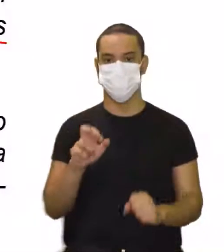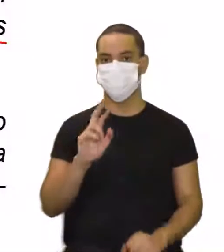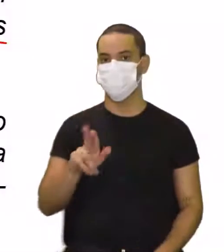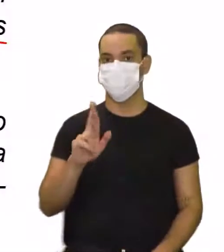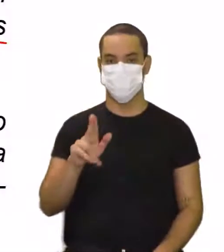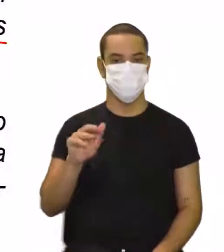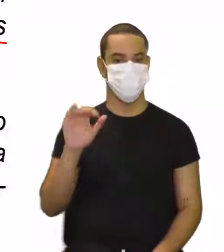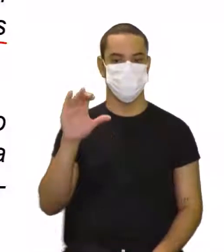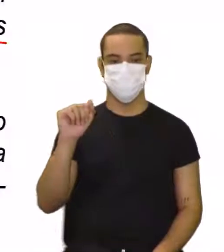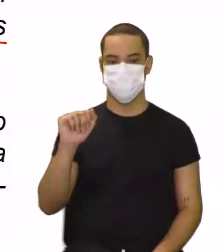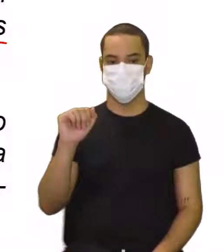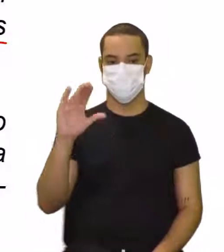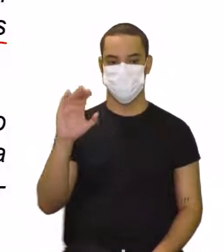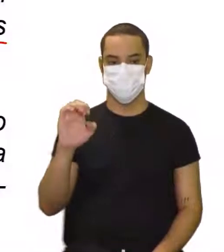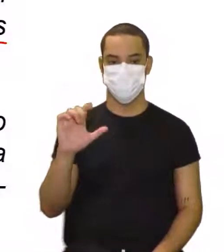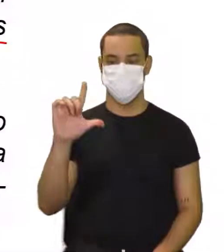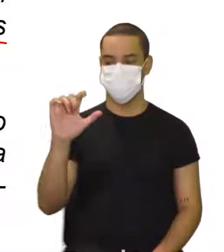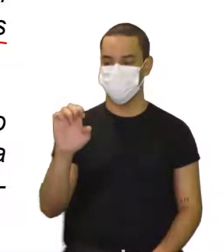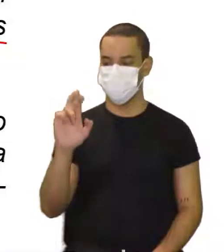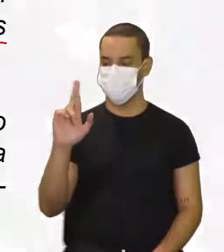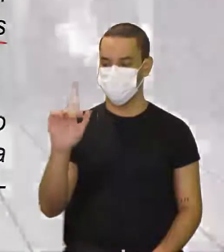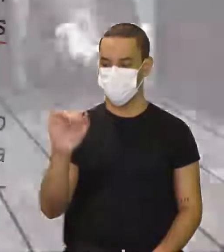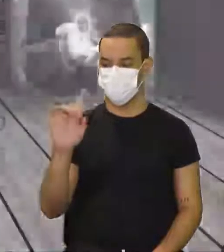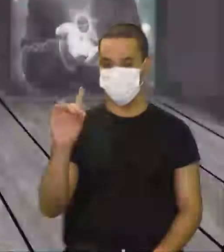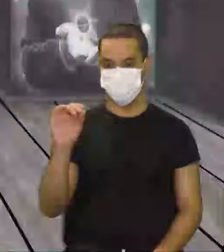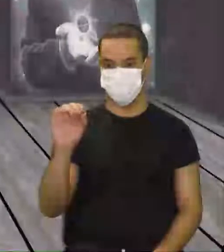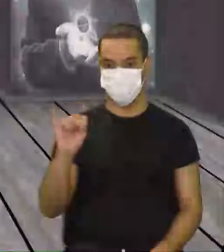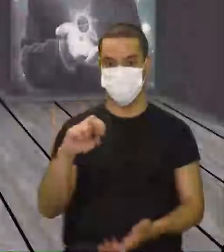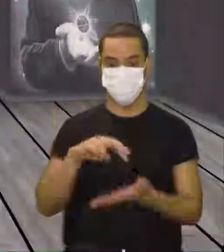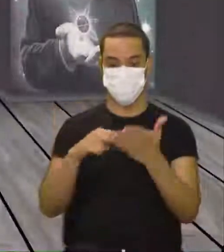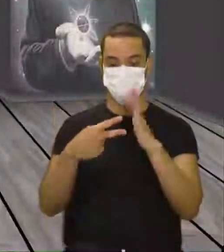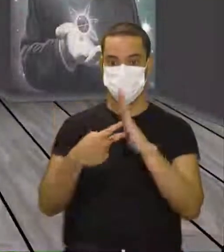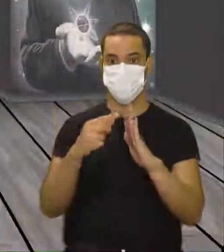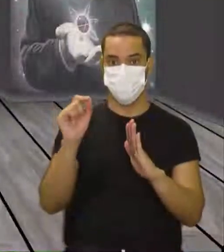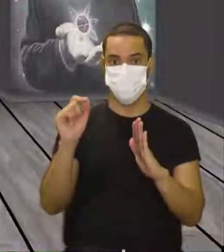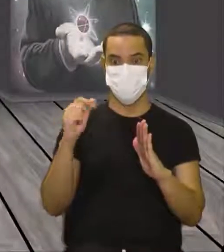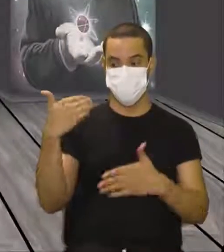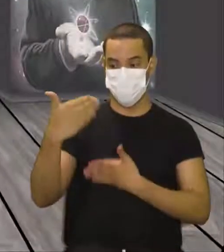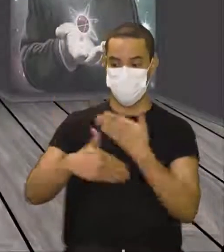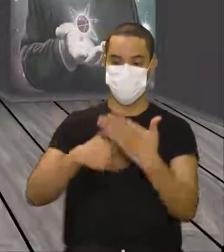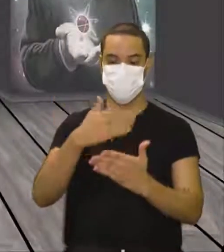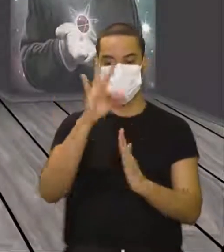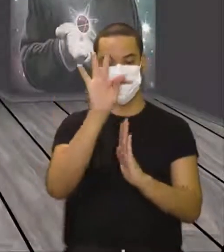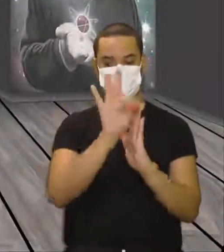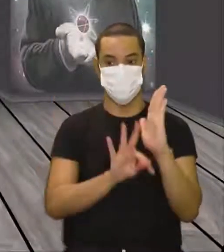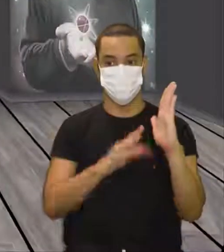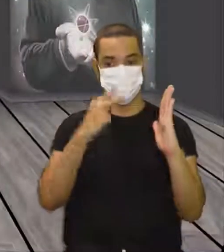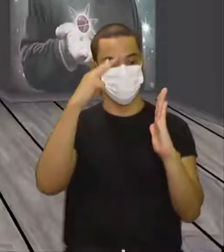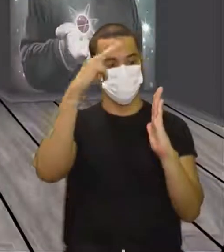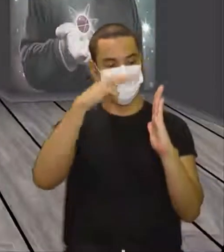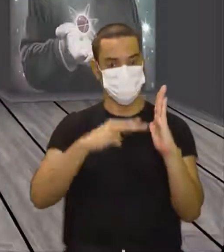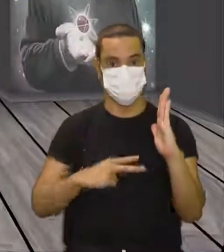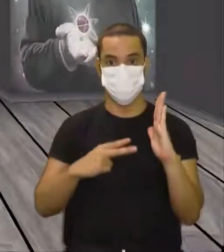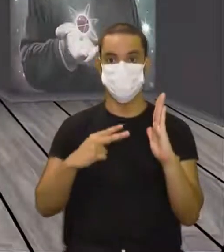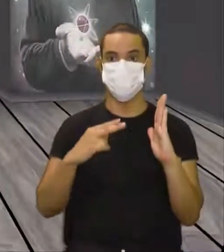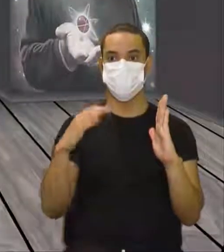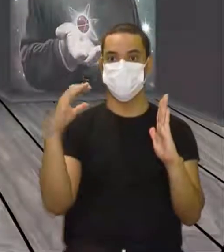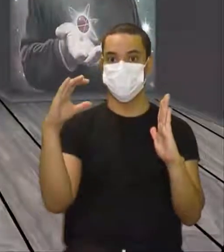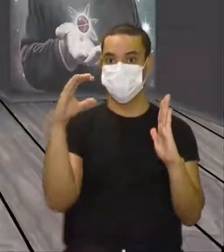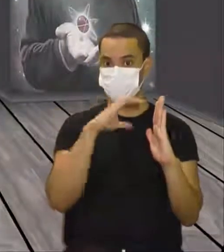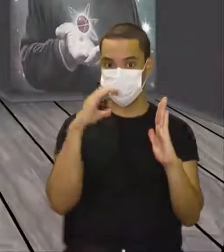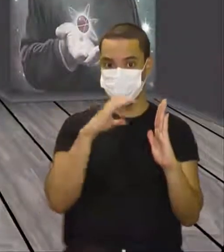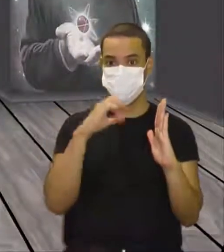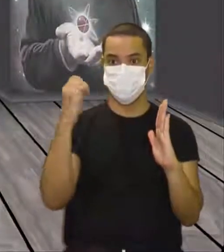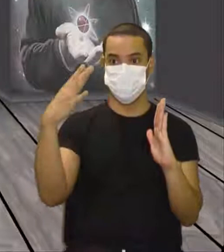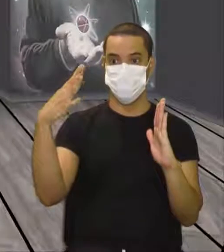acelerados. O que quer dizer? Gente, nós vamos ver aqui durante os textos que a velocidade da luz,